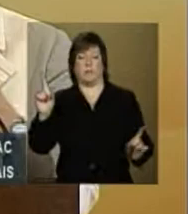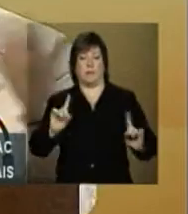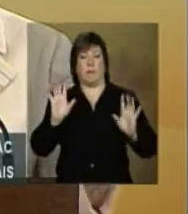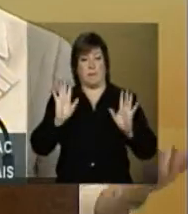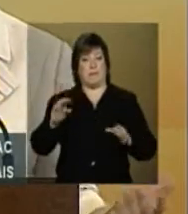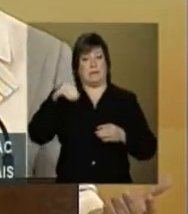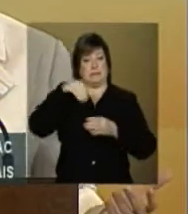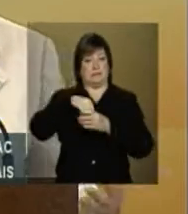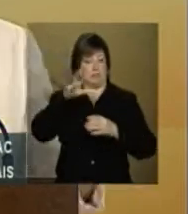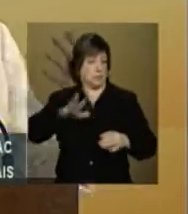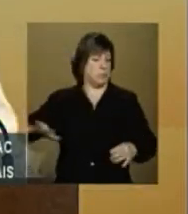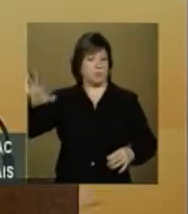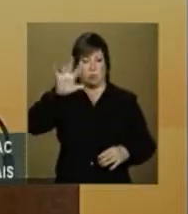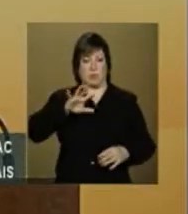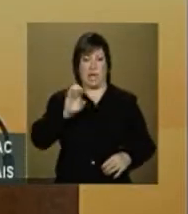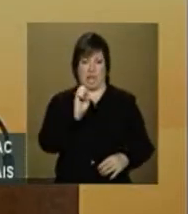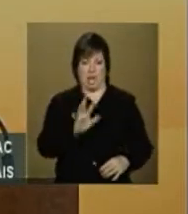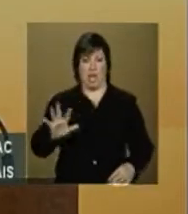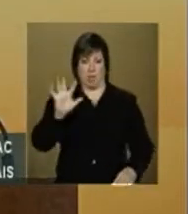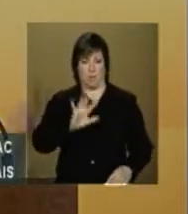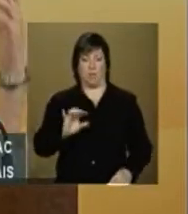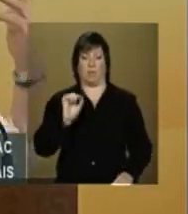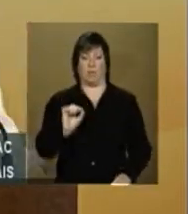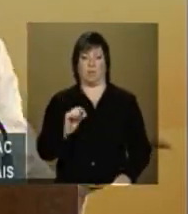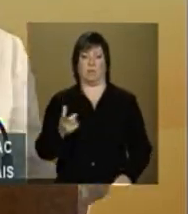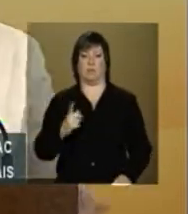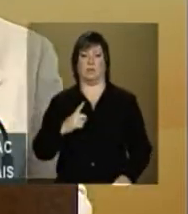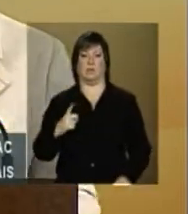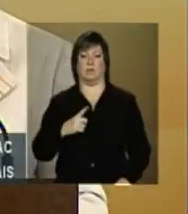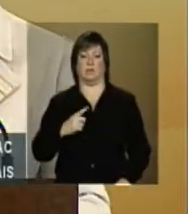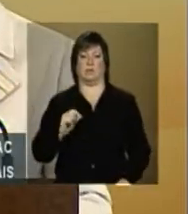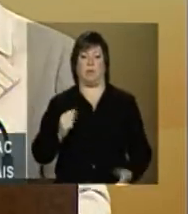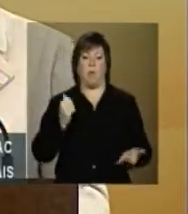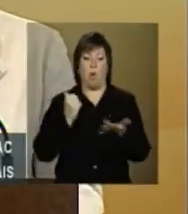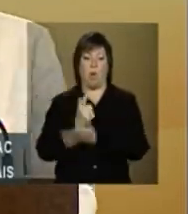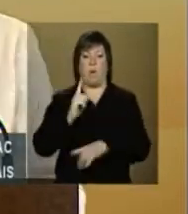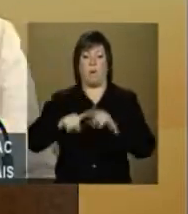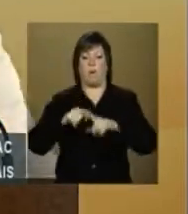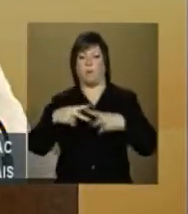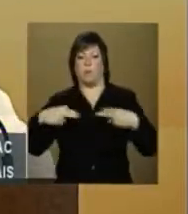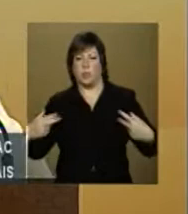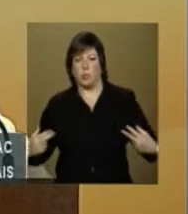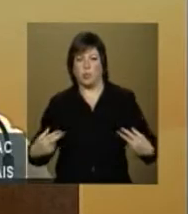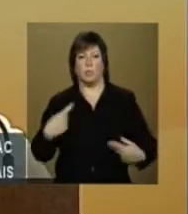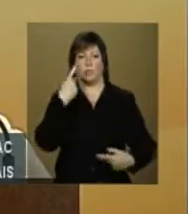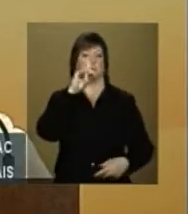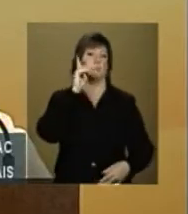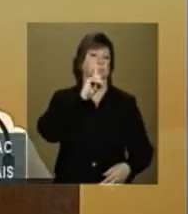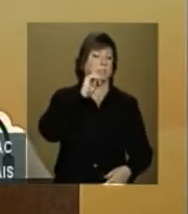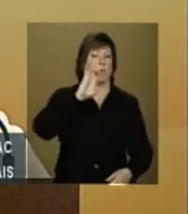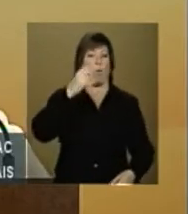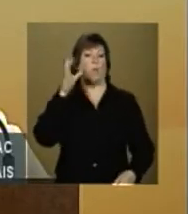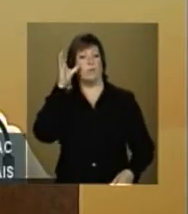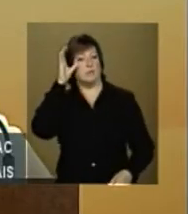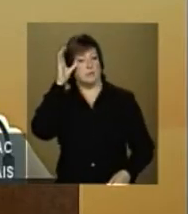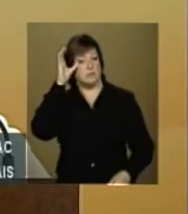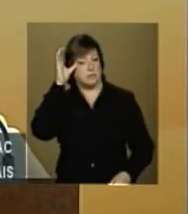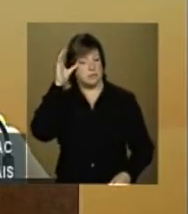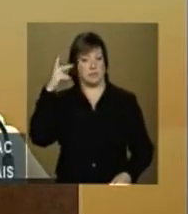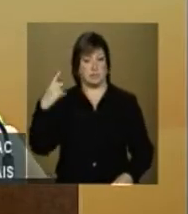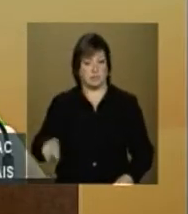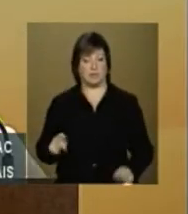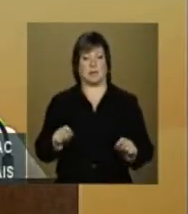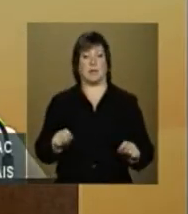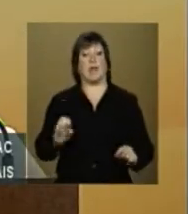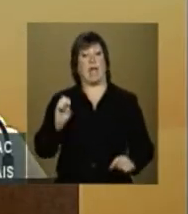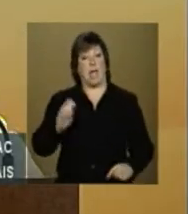é generalizado, compre produtos americanos e compre produtos chineses, é algo